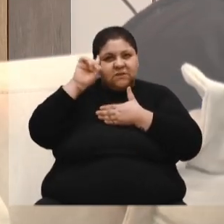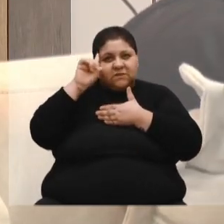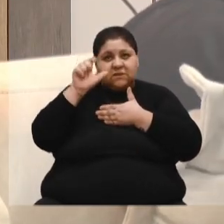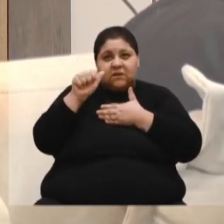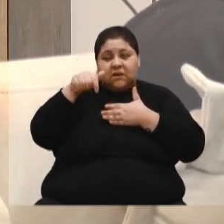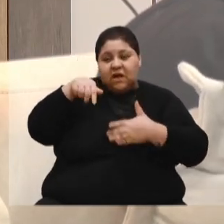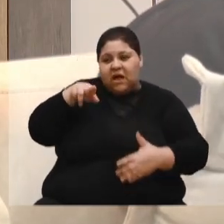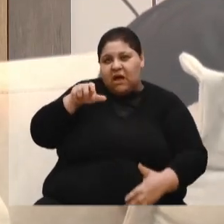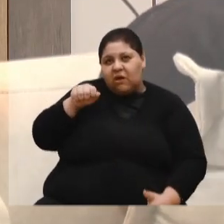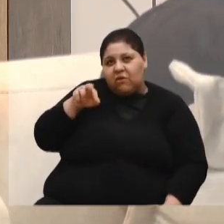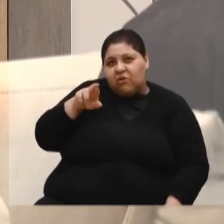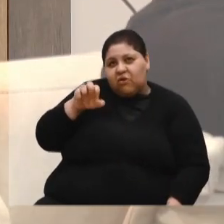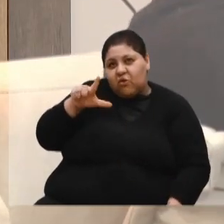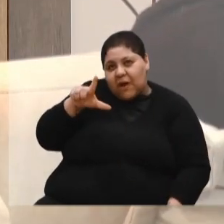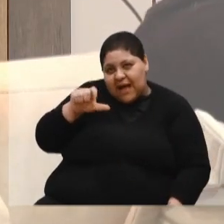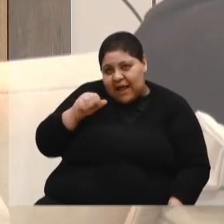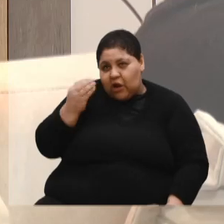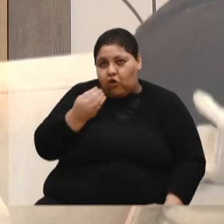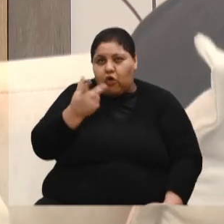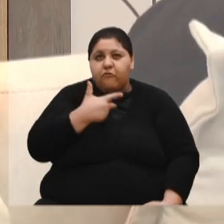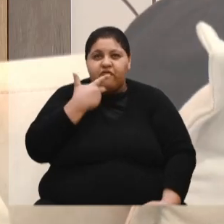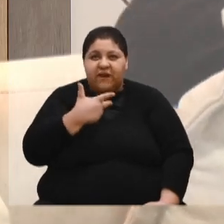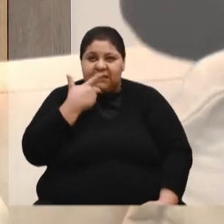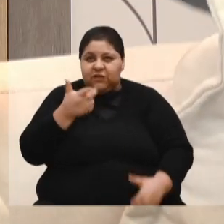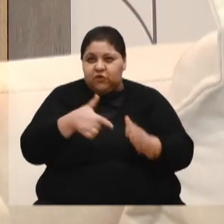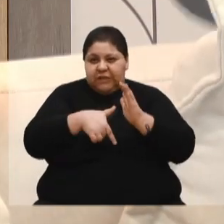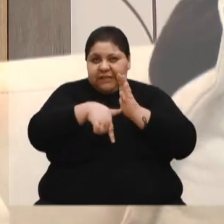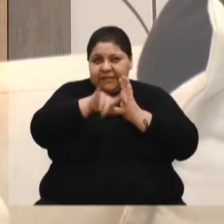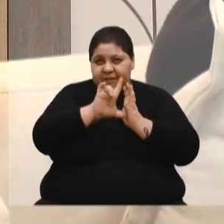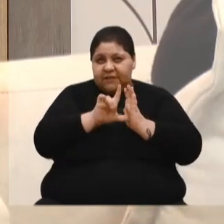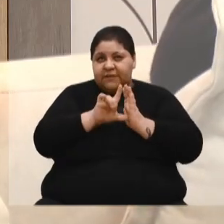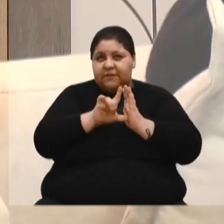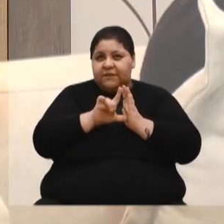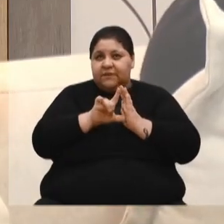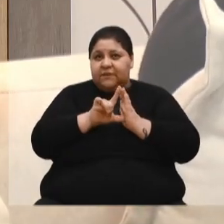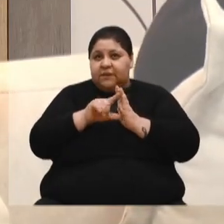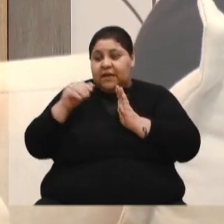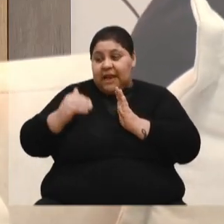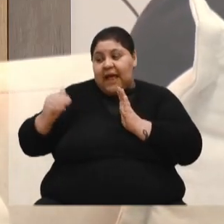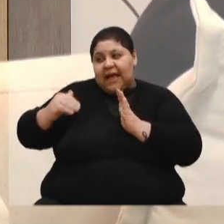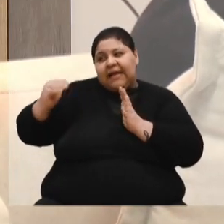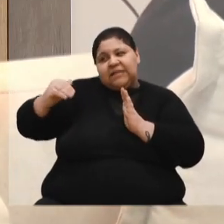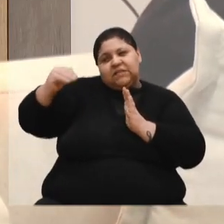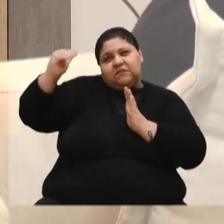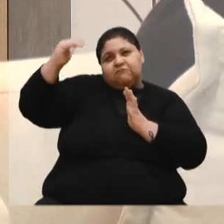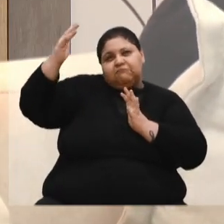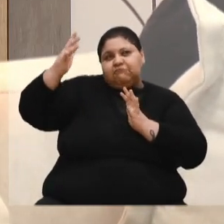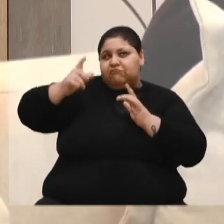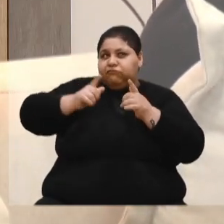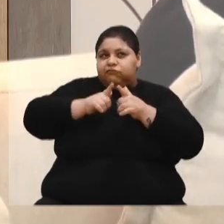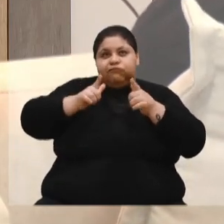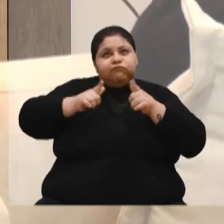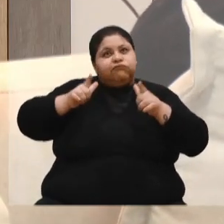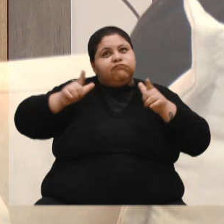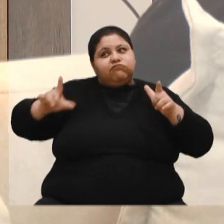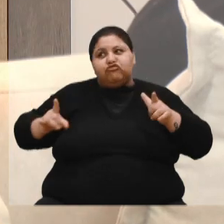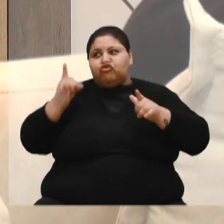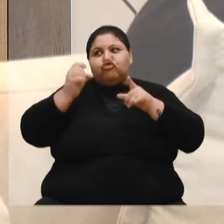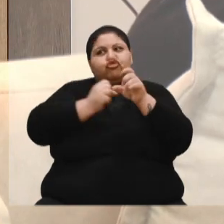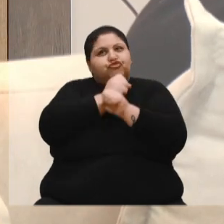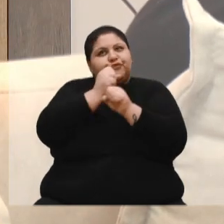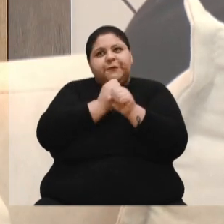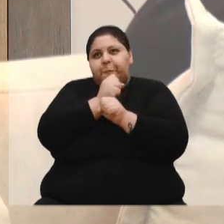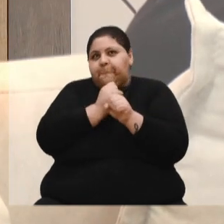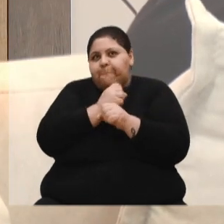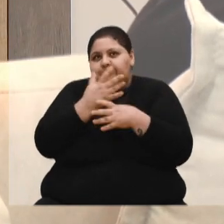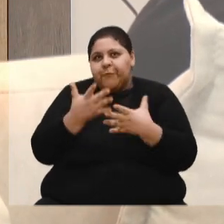a aquarela, como estávamos falando aí no making off antes, ela cresceu de um jeito gigantesco nos últimos